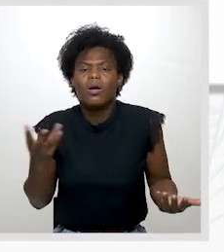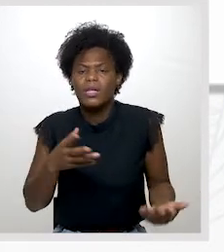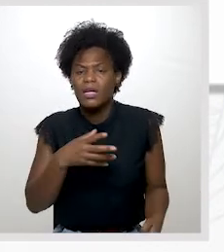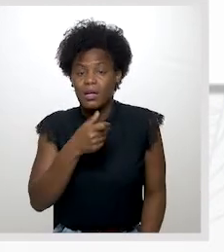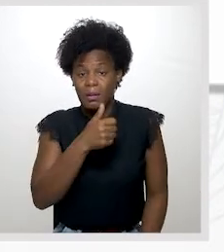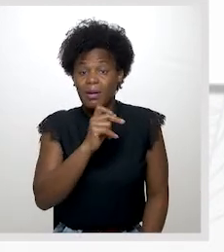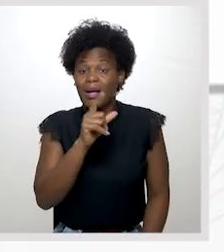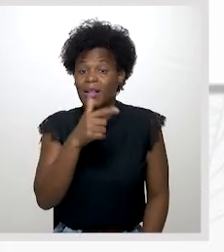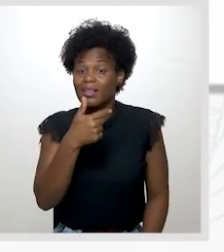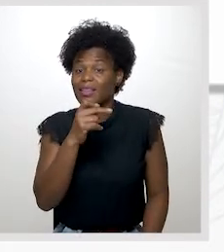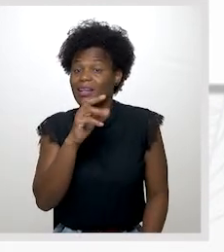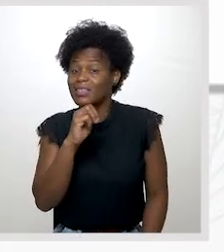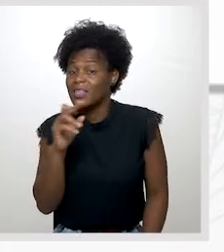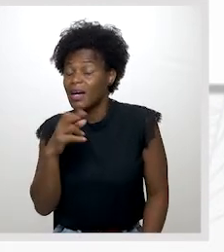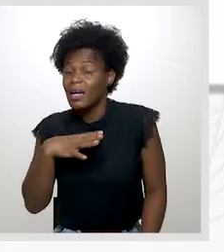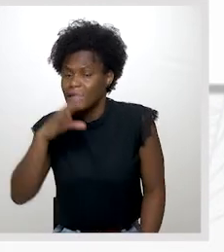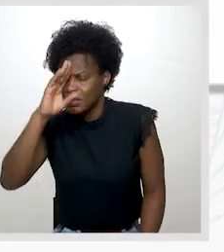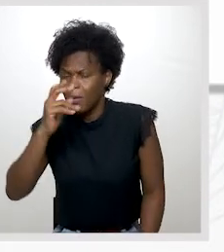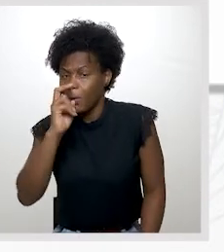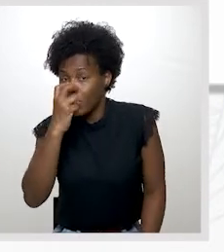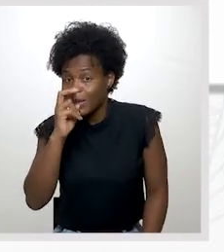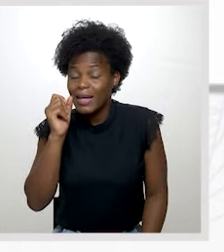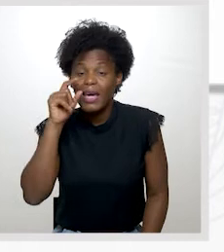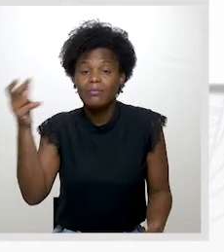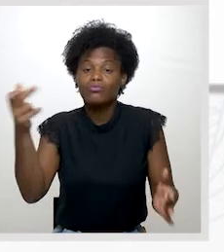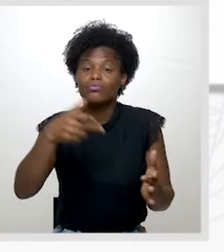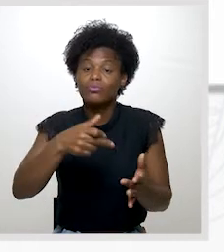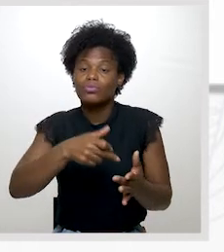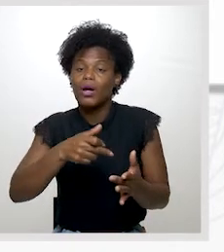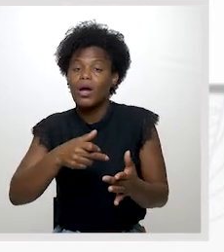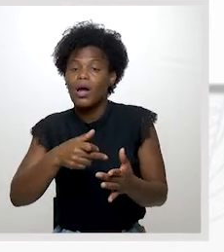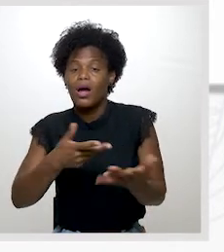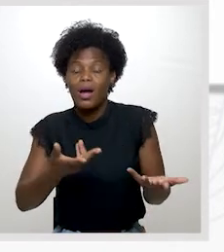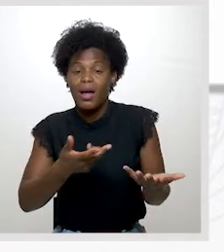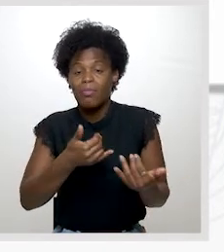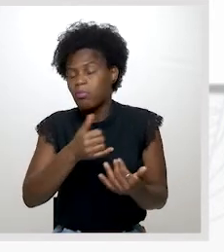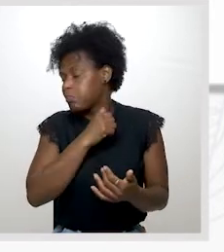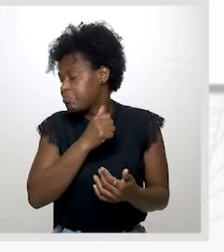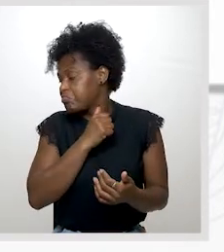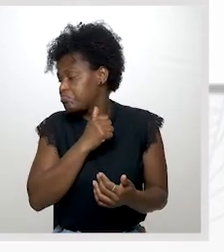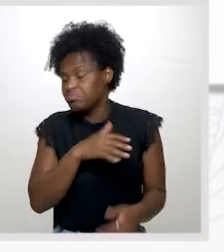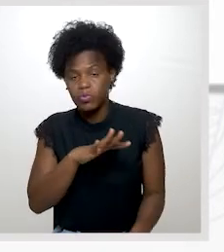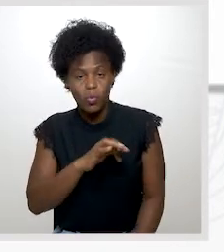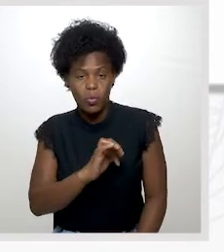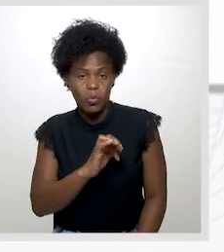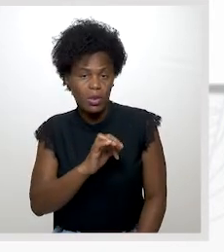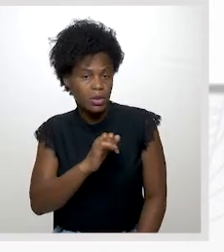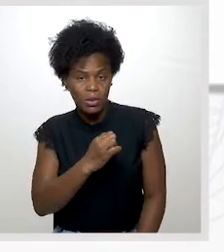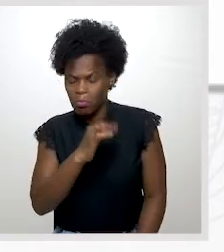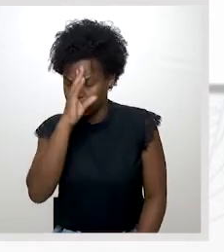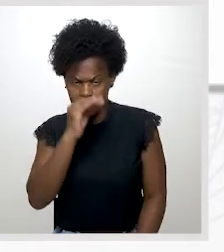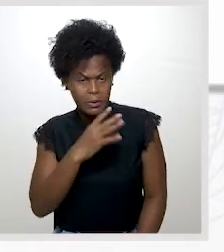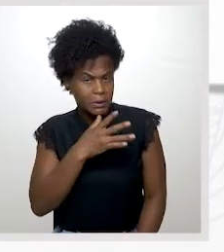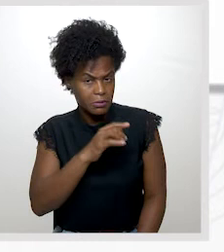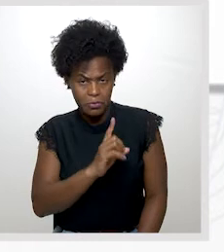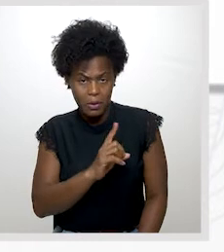Quis Baltazar saber, ingênua curiosidade de quem acaba de chegar à corte e lhe ignora os usos. Não te sei